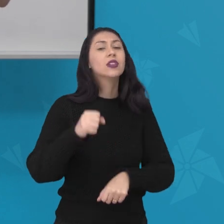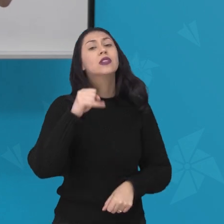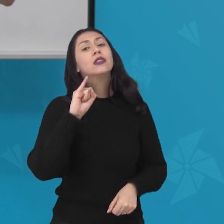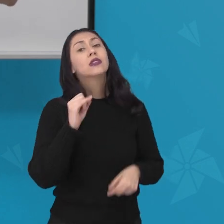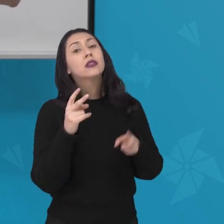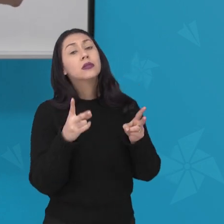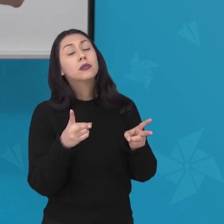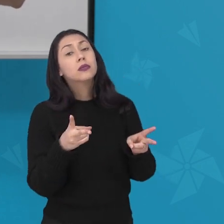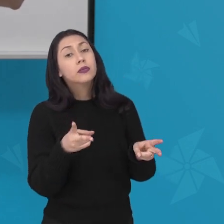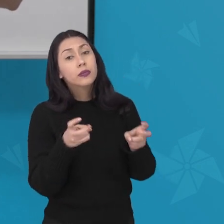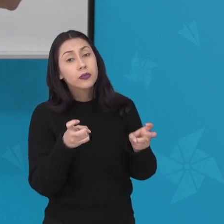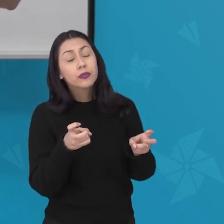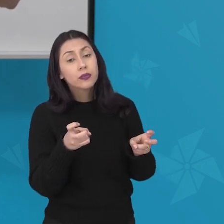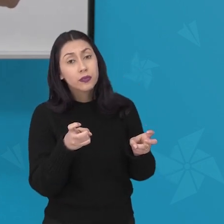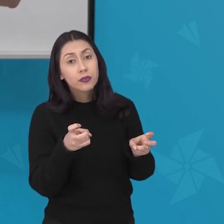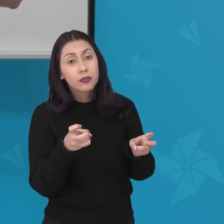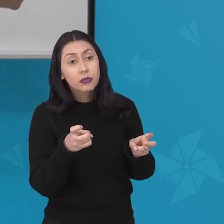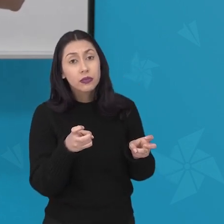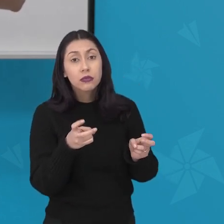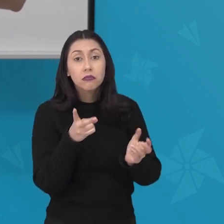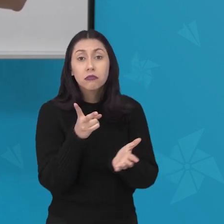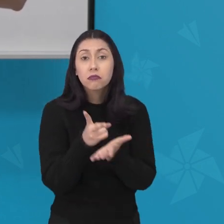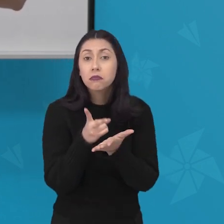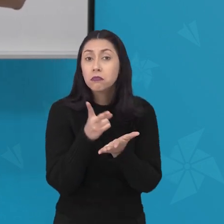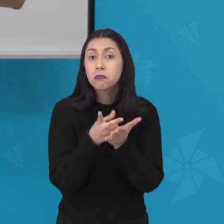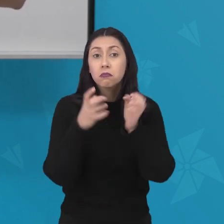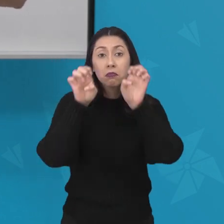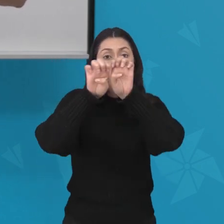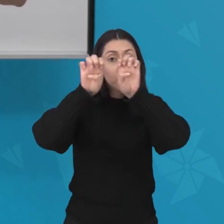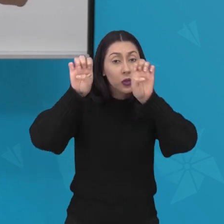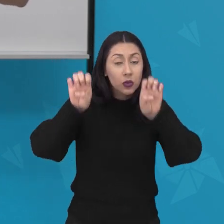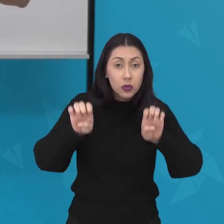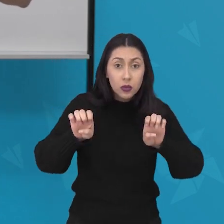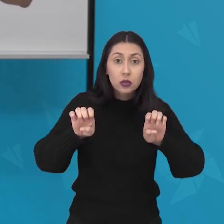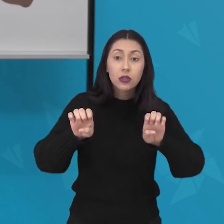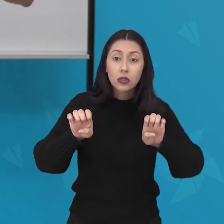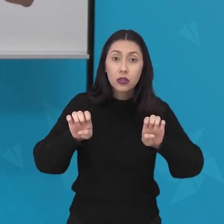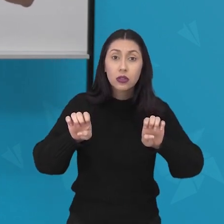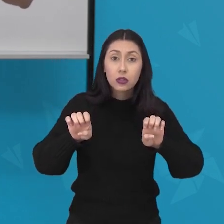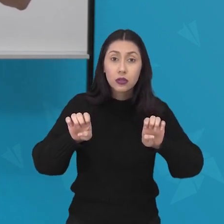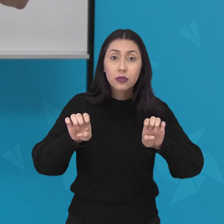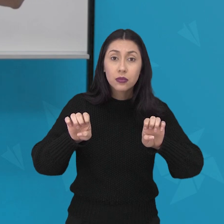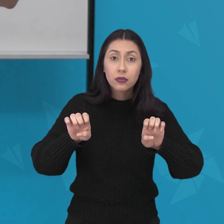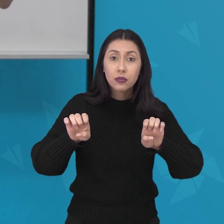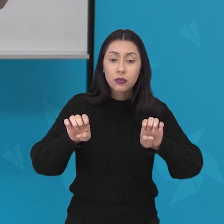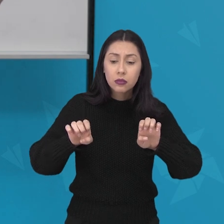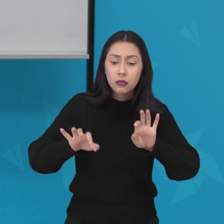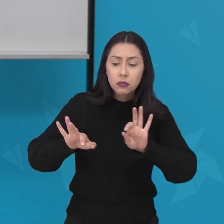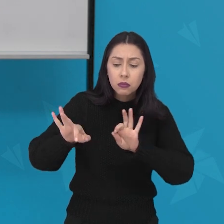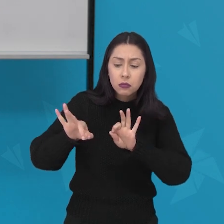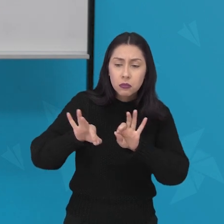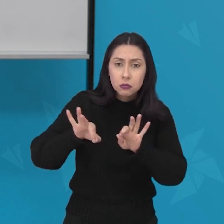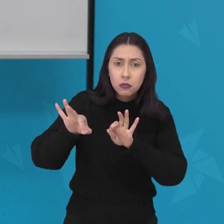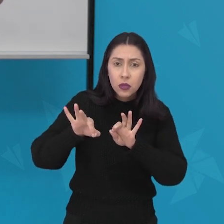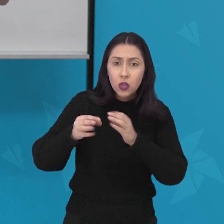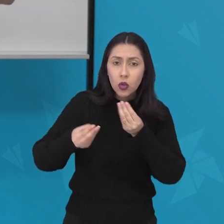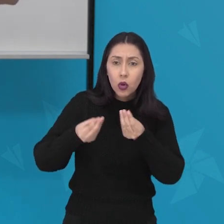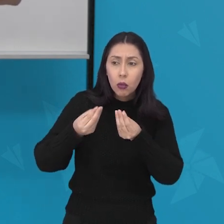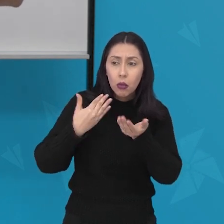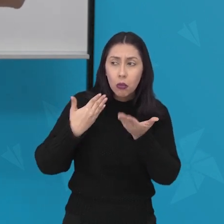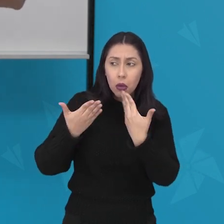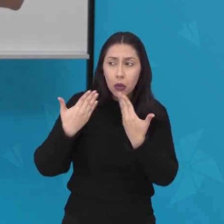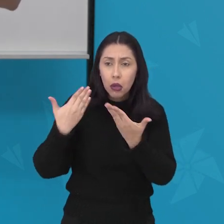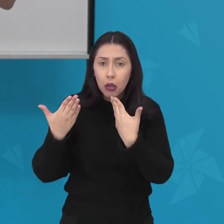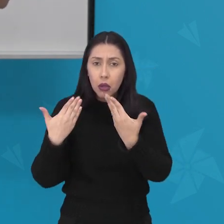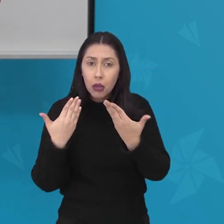vocês notarem bem, a própria estrutura do texto é uma estrutura construída em